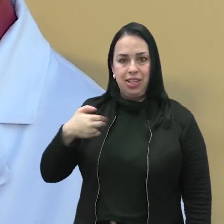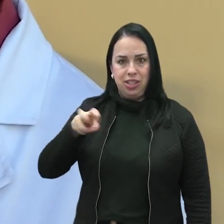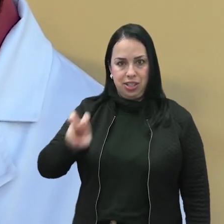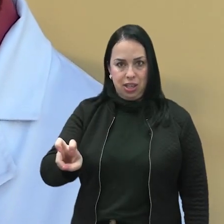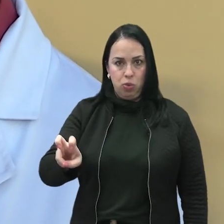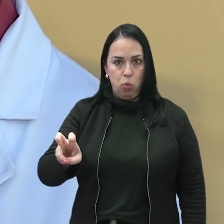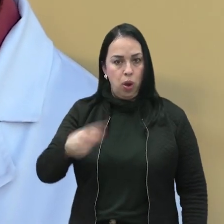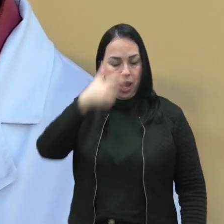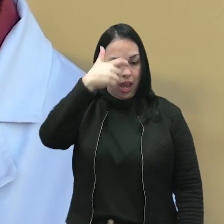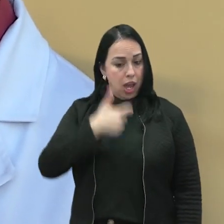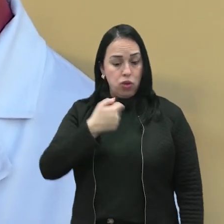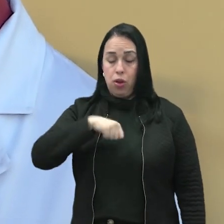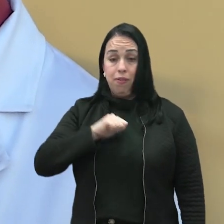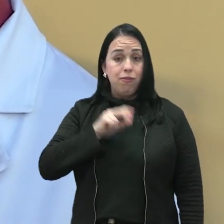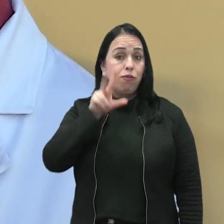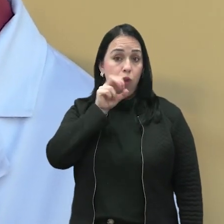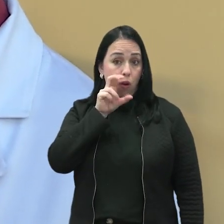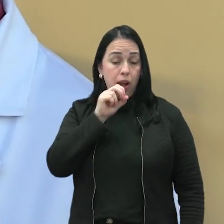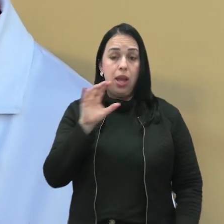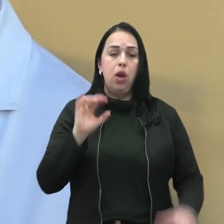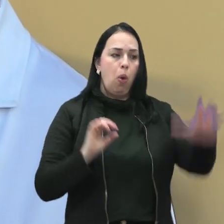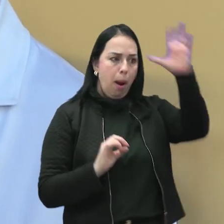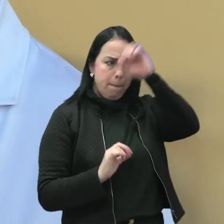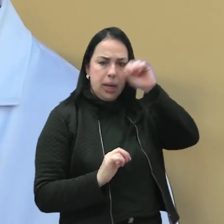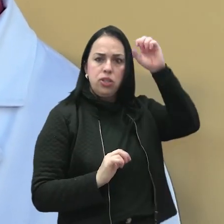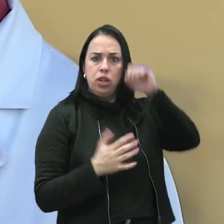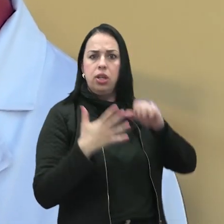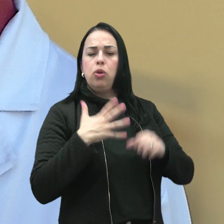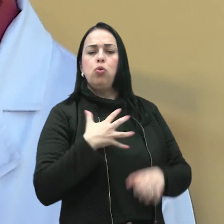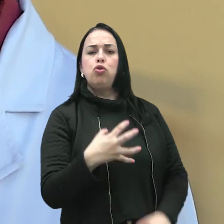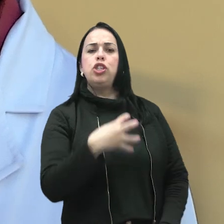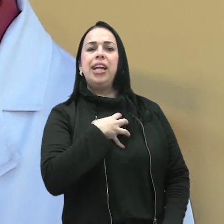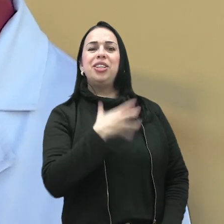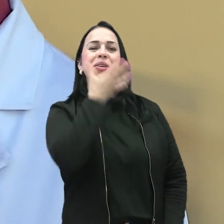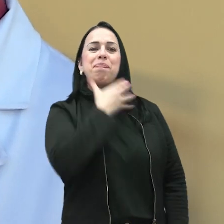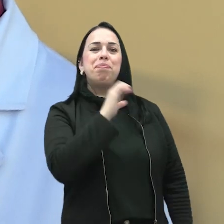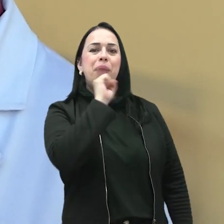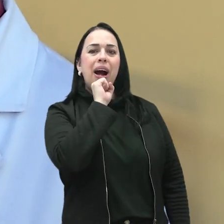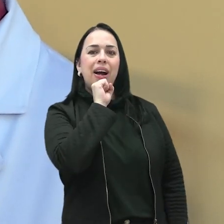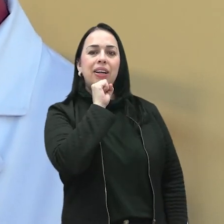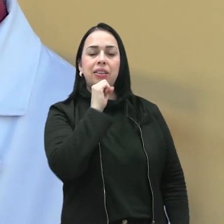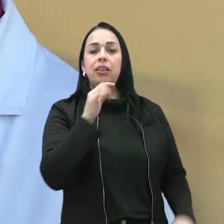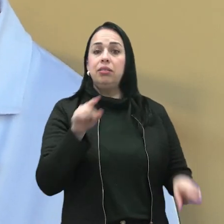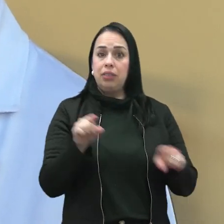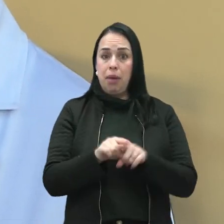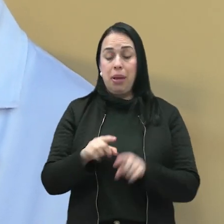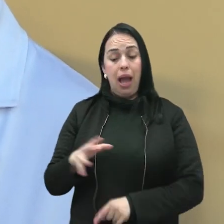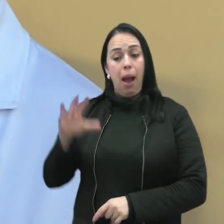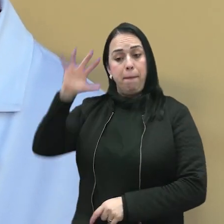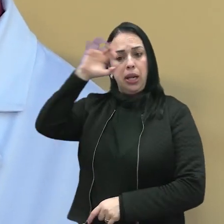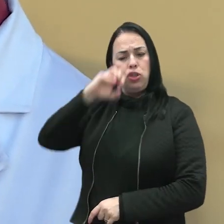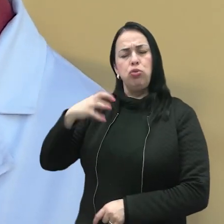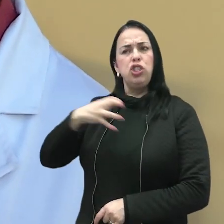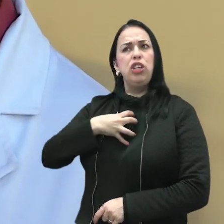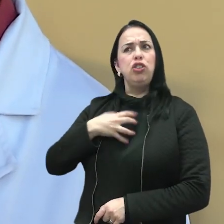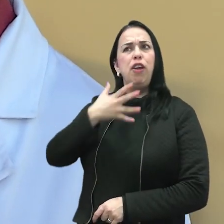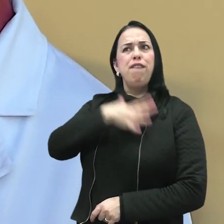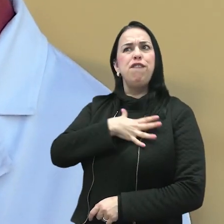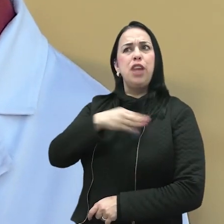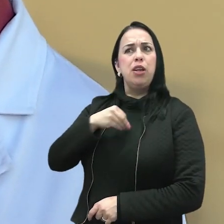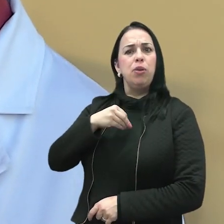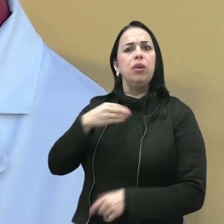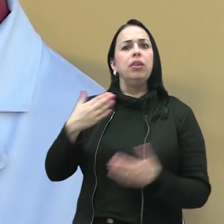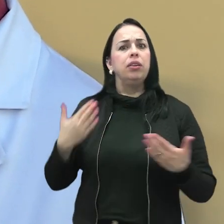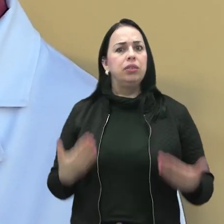tenho uma neta de 5 anos, sou avô, aprendi a ser pai, minha filha tem 25, né, e aprendi a ser